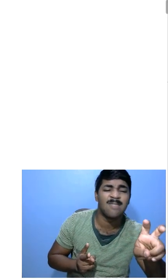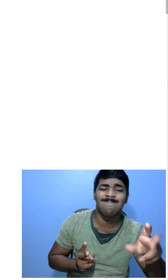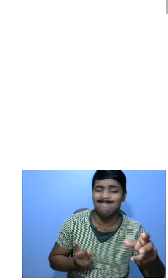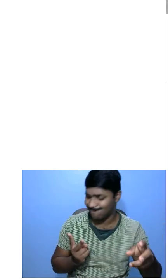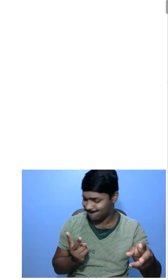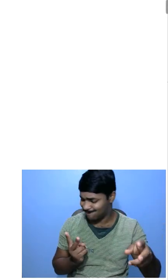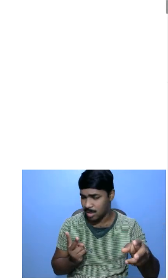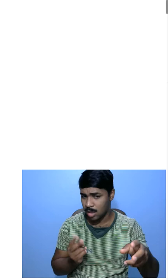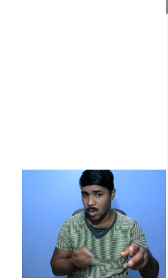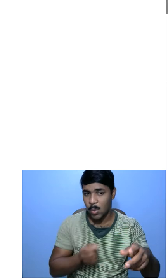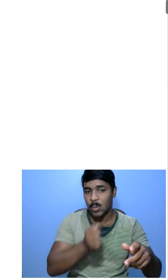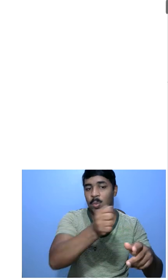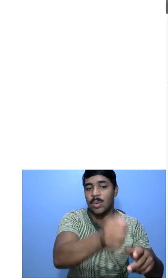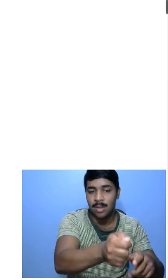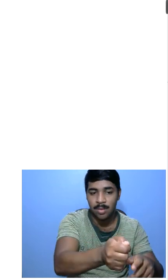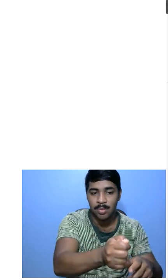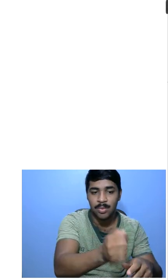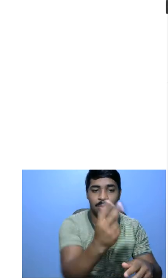fica aqui dentro o módulo